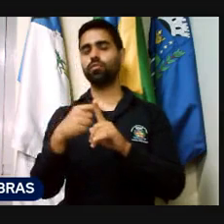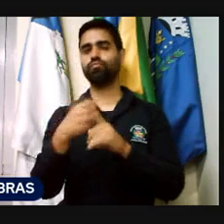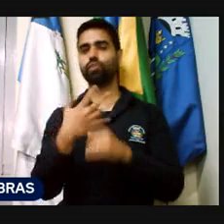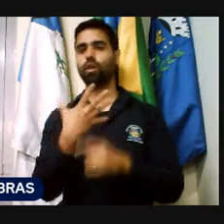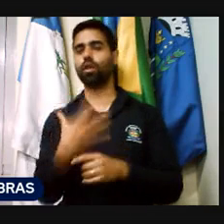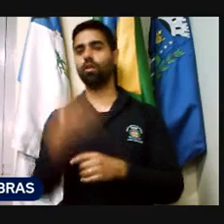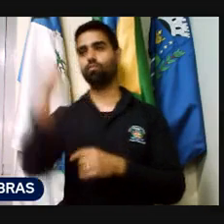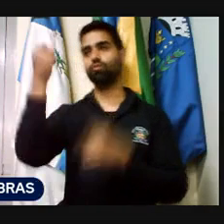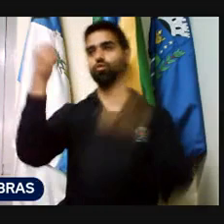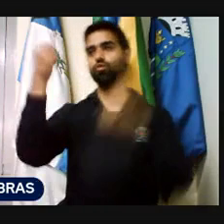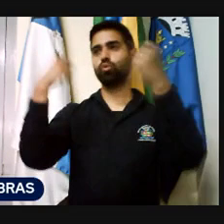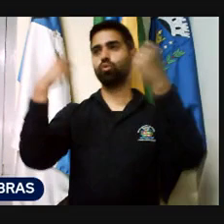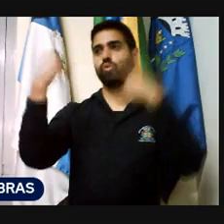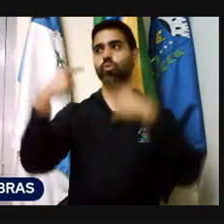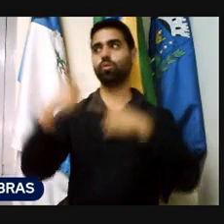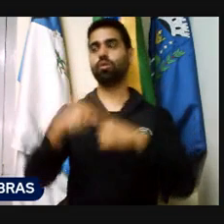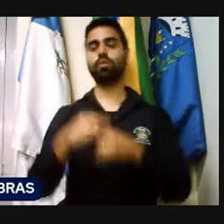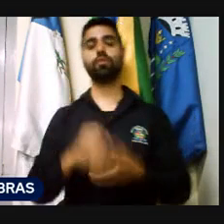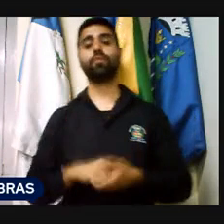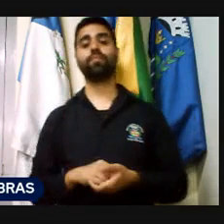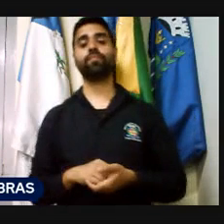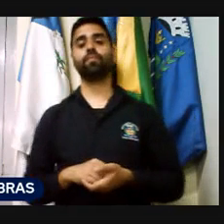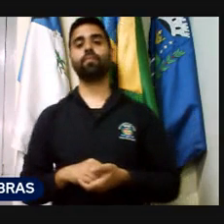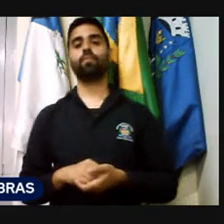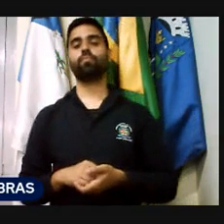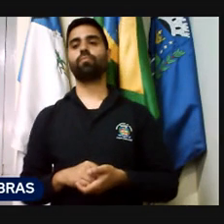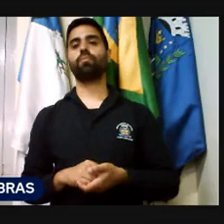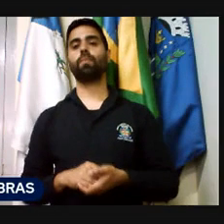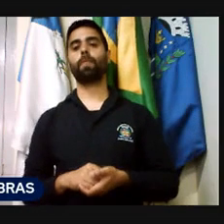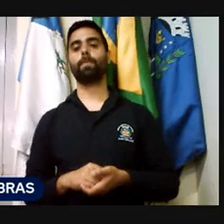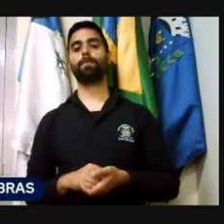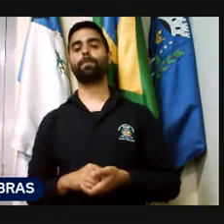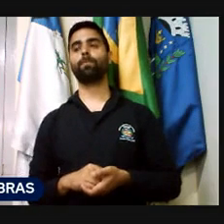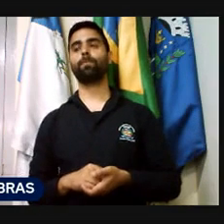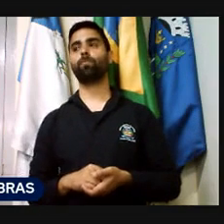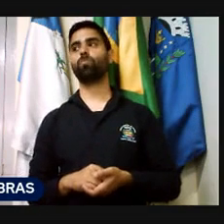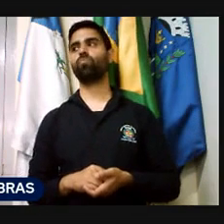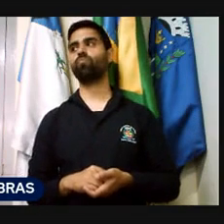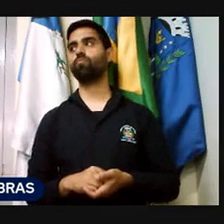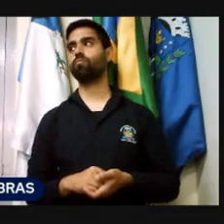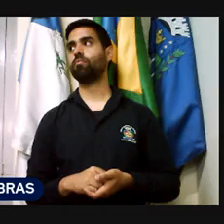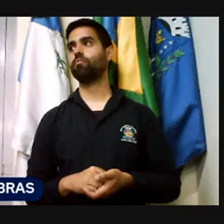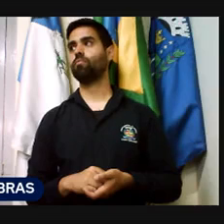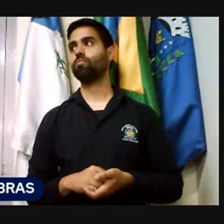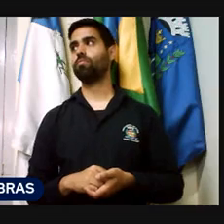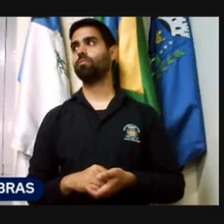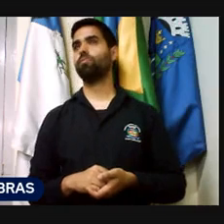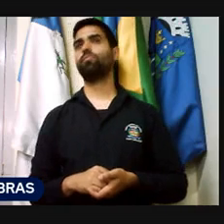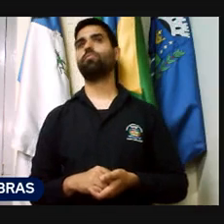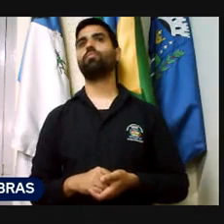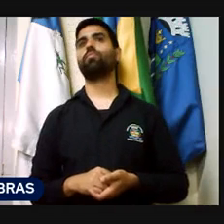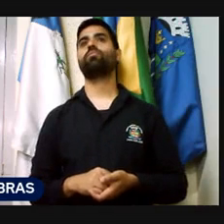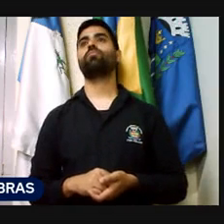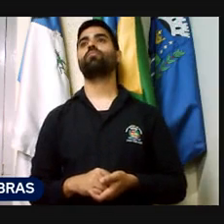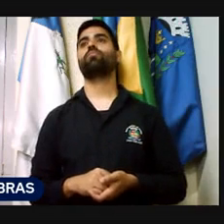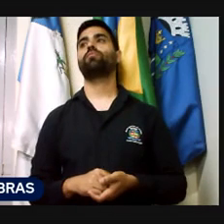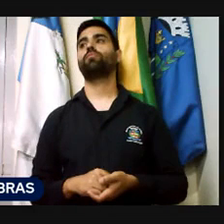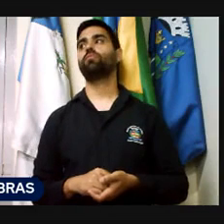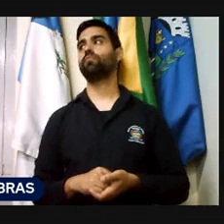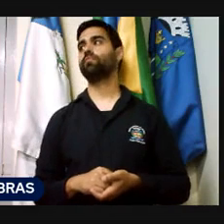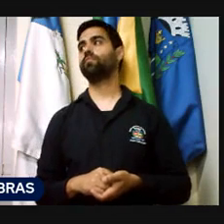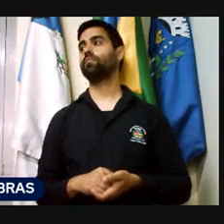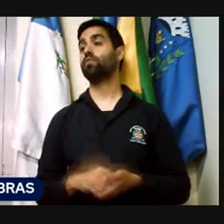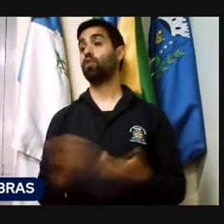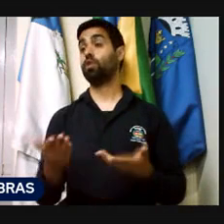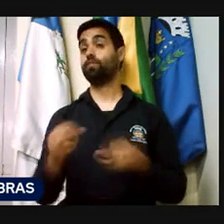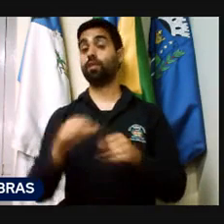Aparecida, com ornamentação externa natalina. Está em discussão. Não havendo quem queira discutir,